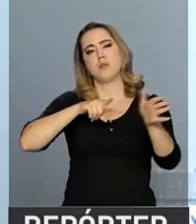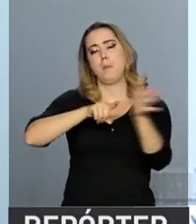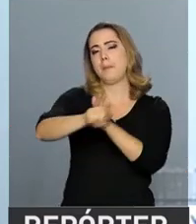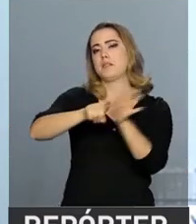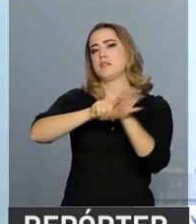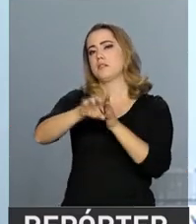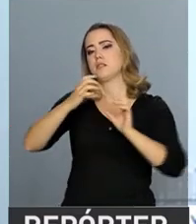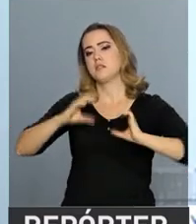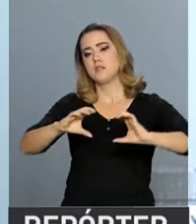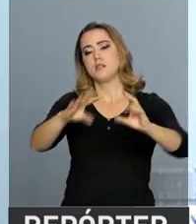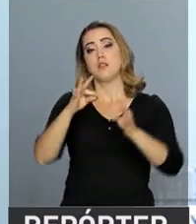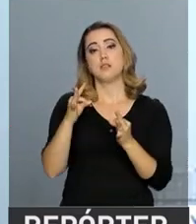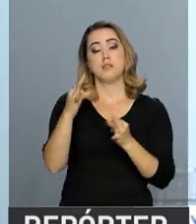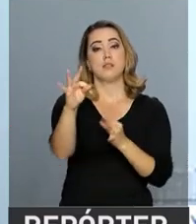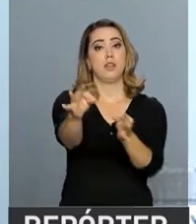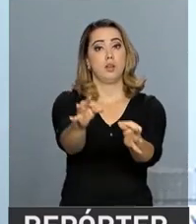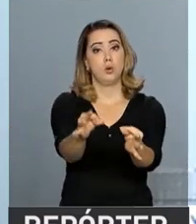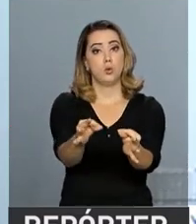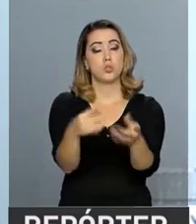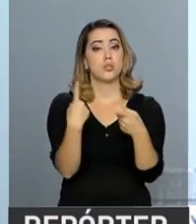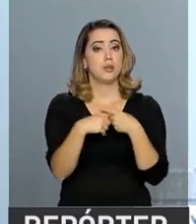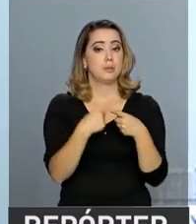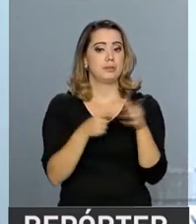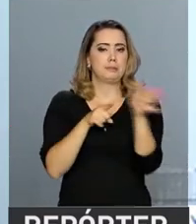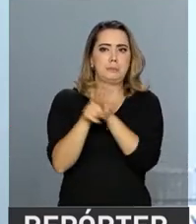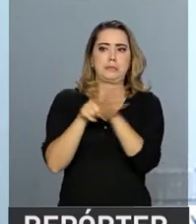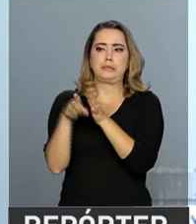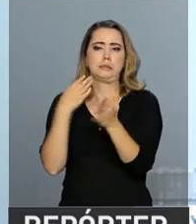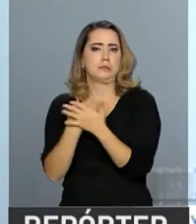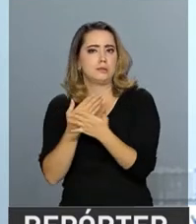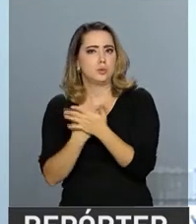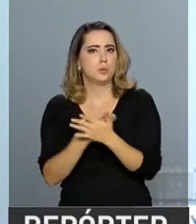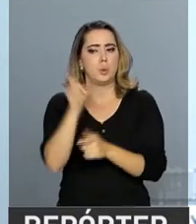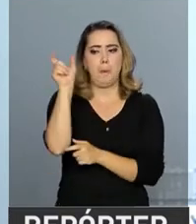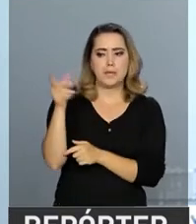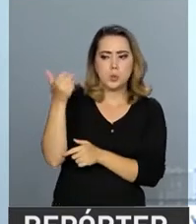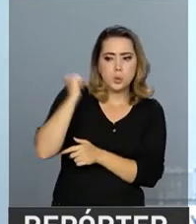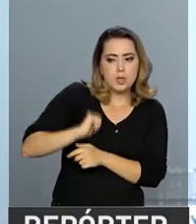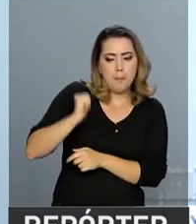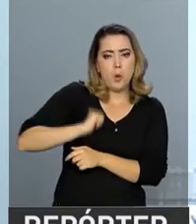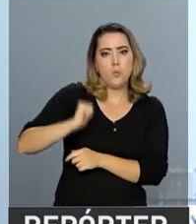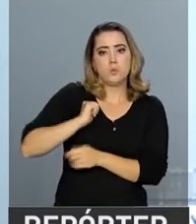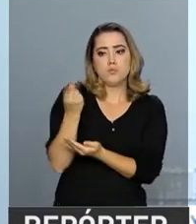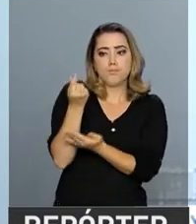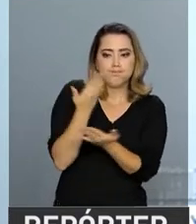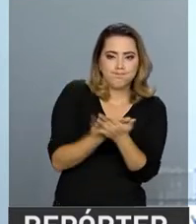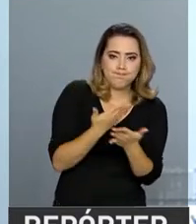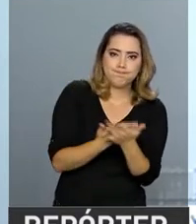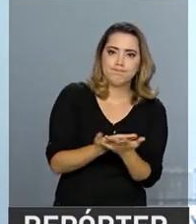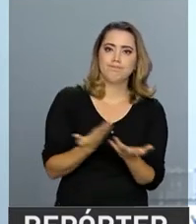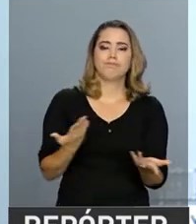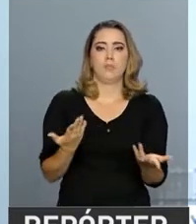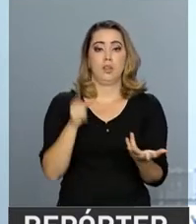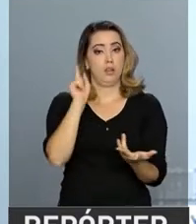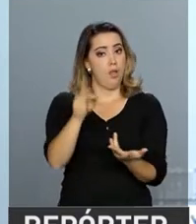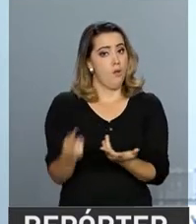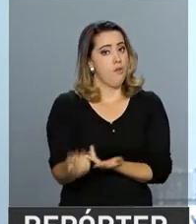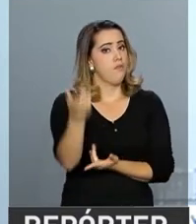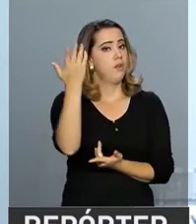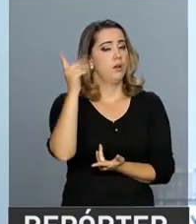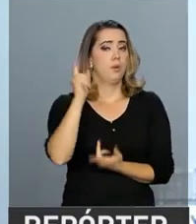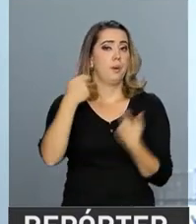tecnologia, porque tem projetos em andamento, pesquisa, né, pessoas que recebem bolsas, então são valores